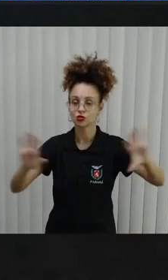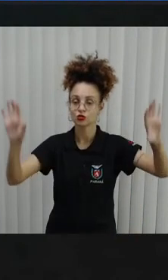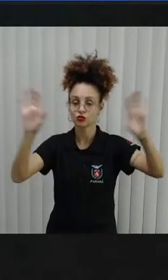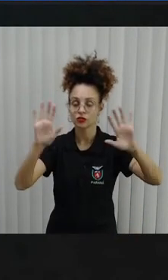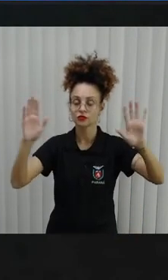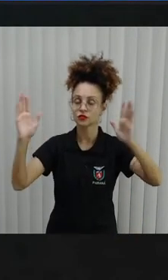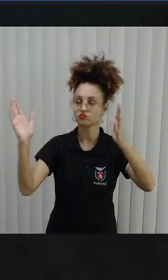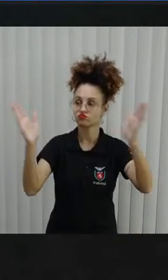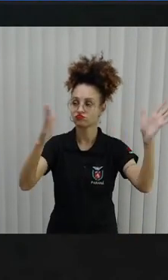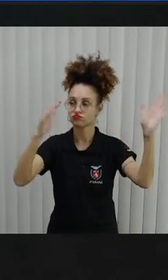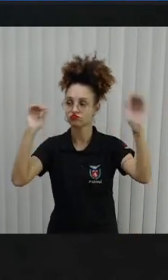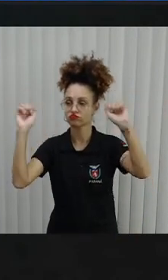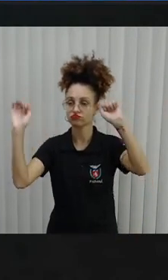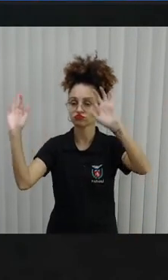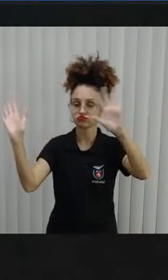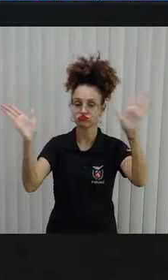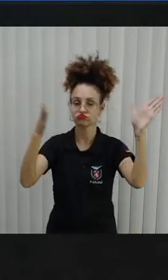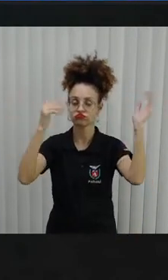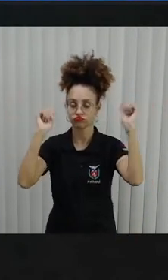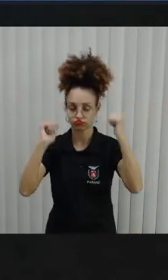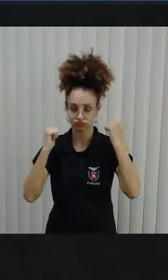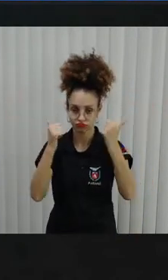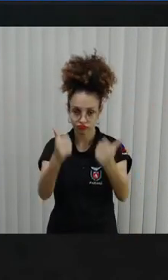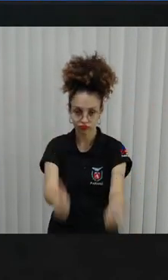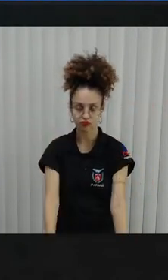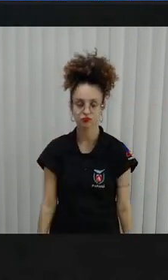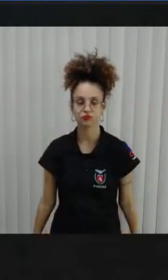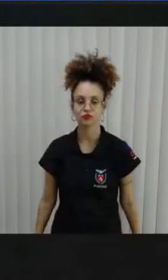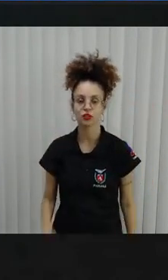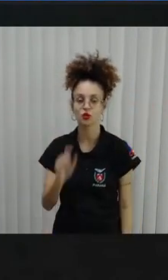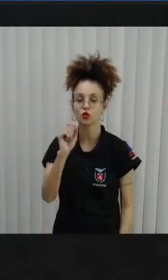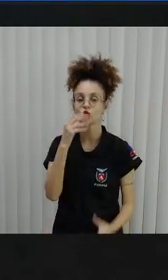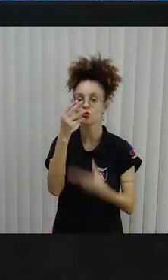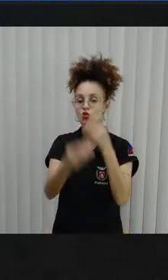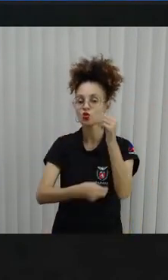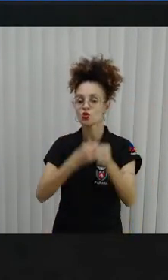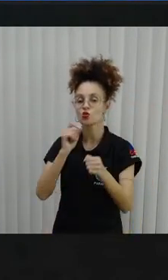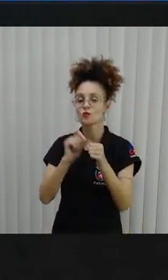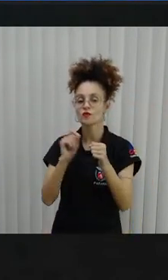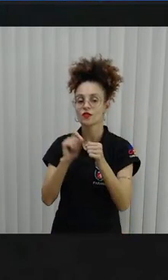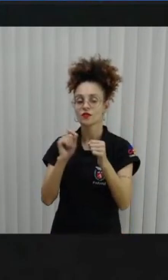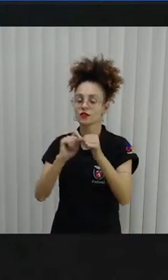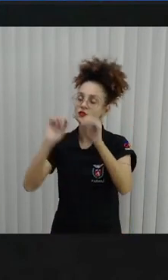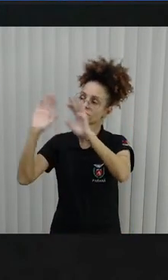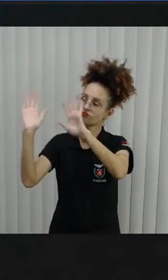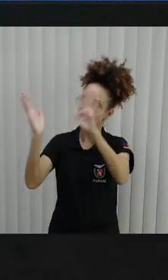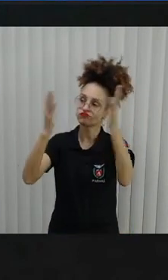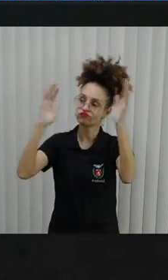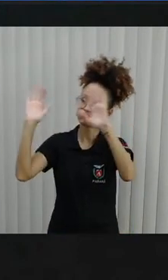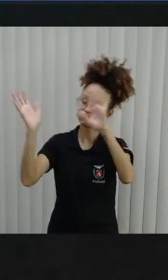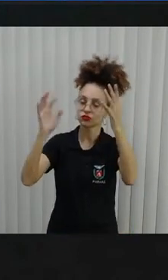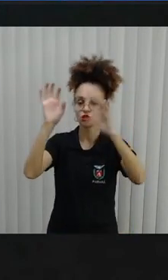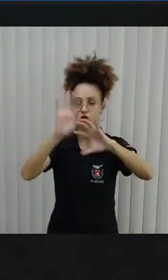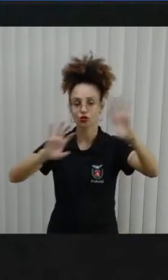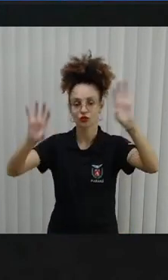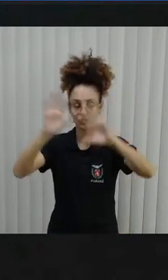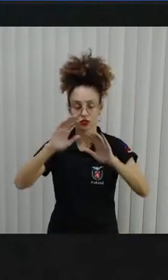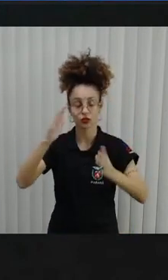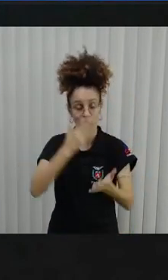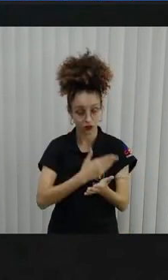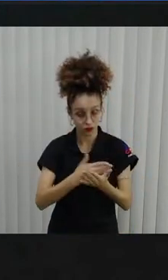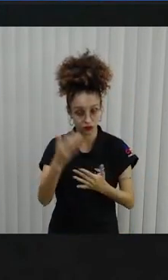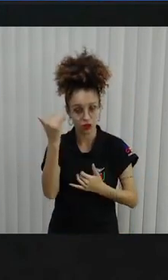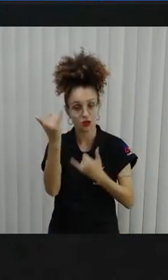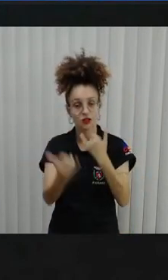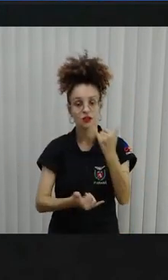passando na tela de tempos em tempos, beleza? Então, como é que a gente vai fazer para que a nuvem passe na tela?